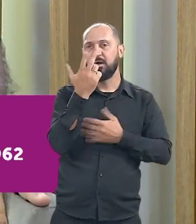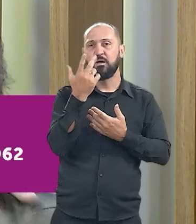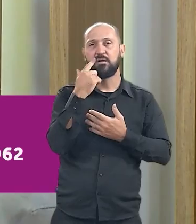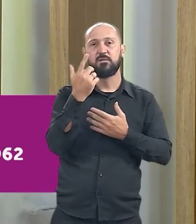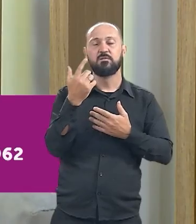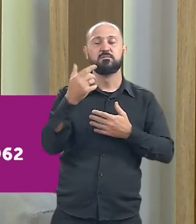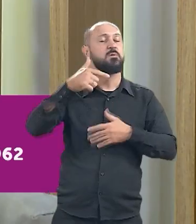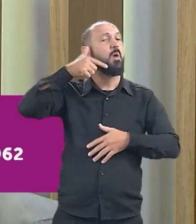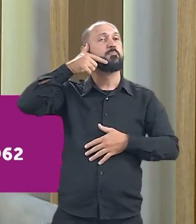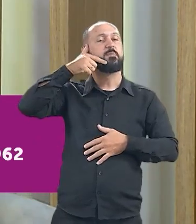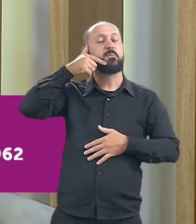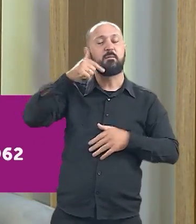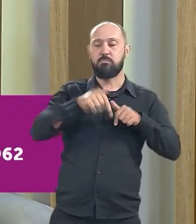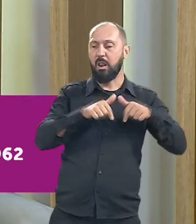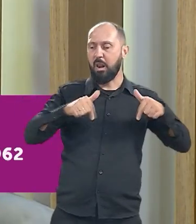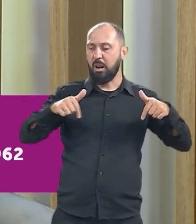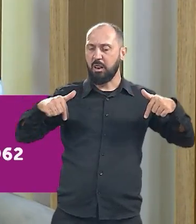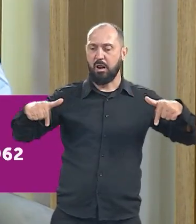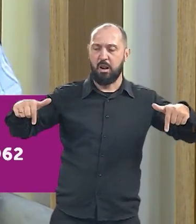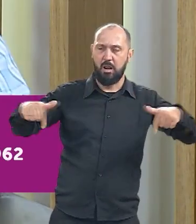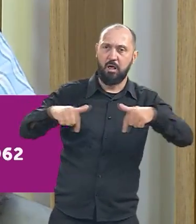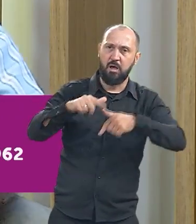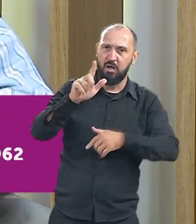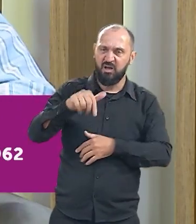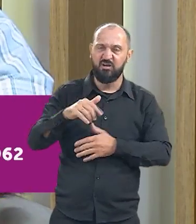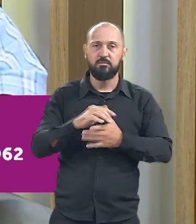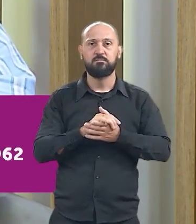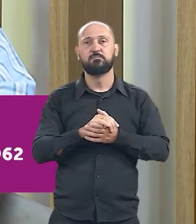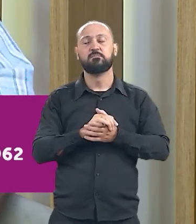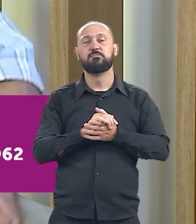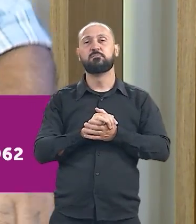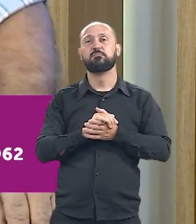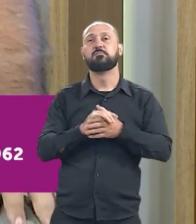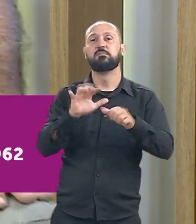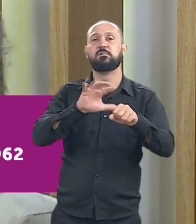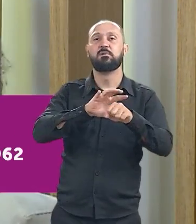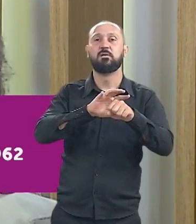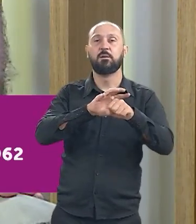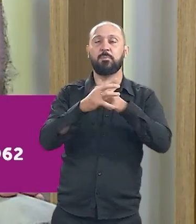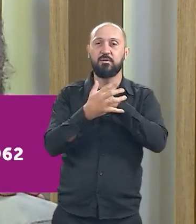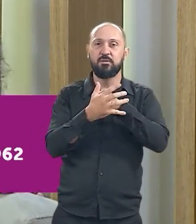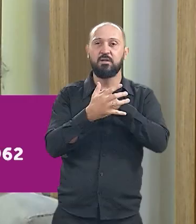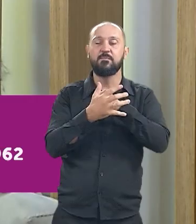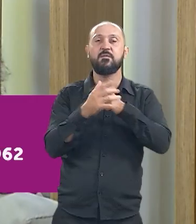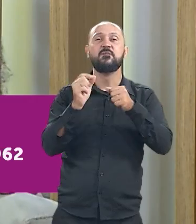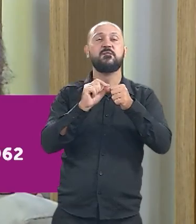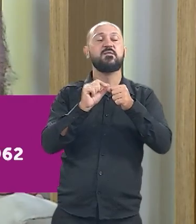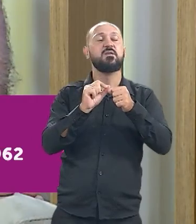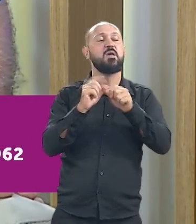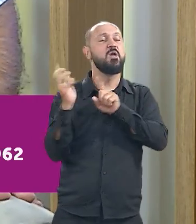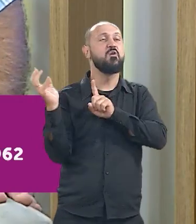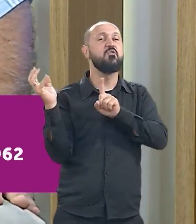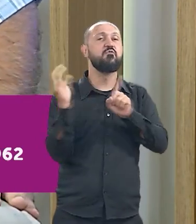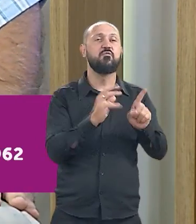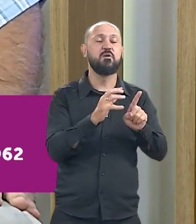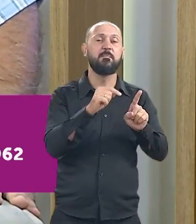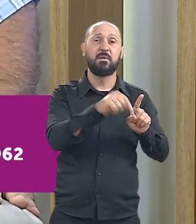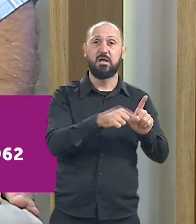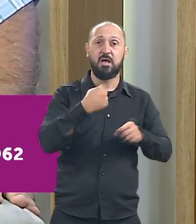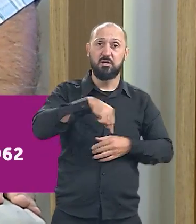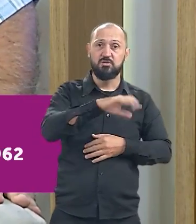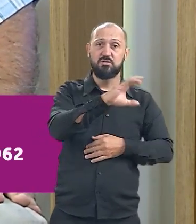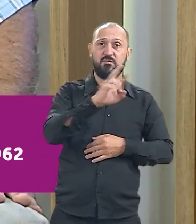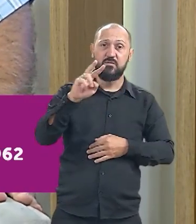Mais ou menos isso. A pandemia que fez o CVV se reinventar. Aí que nós começamos a fazer muitos